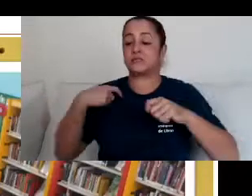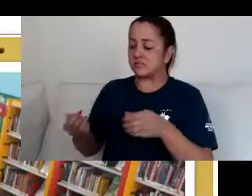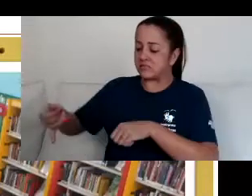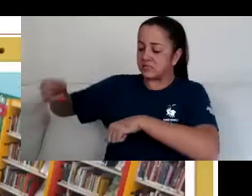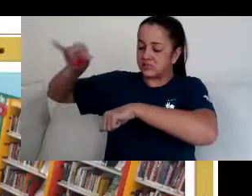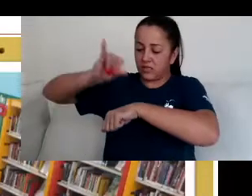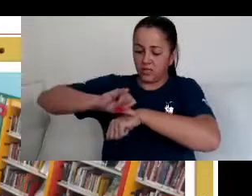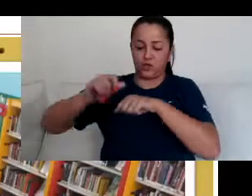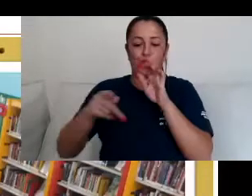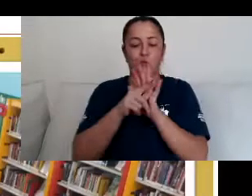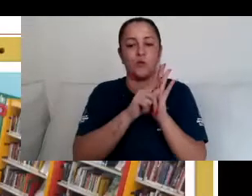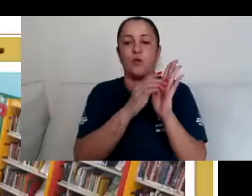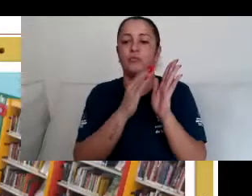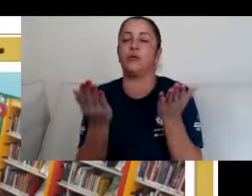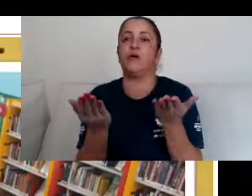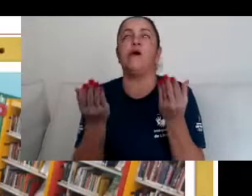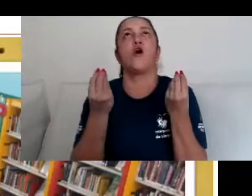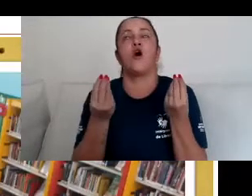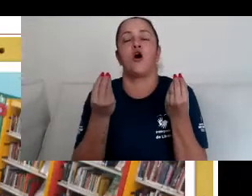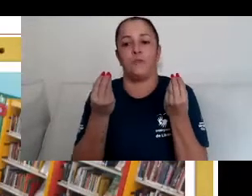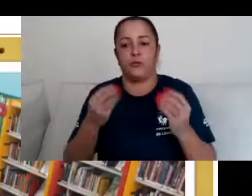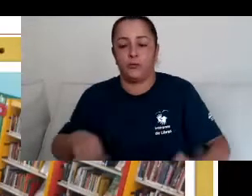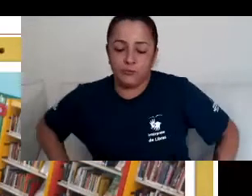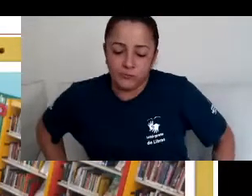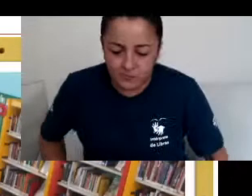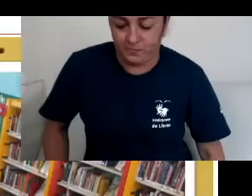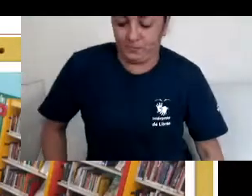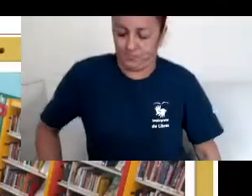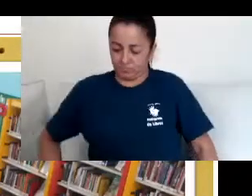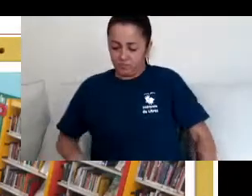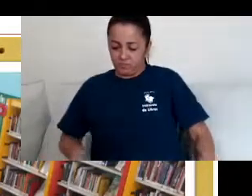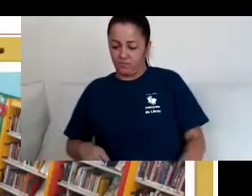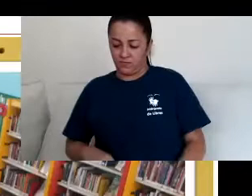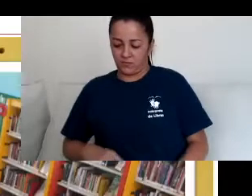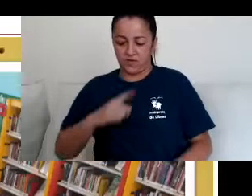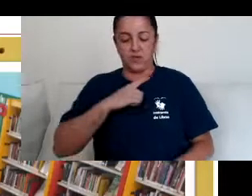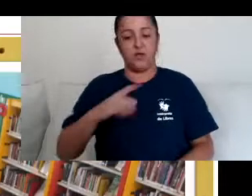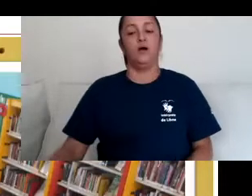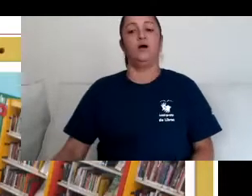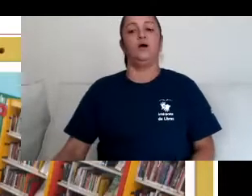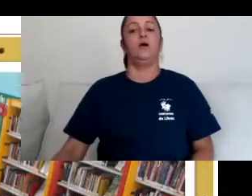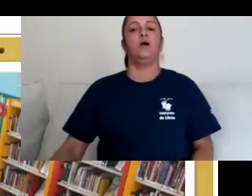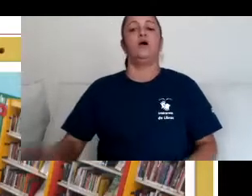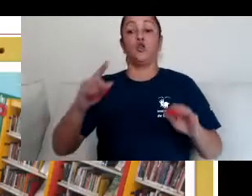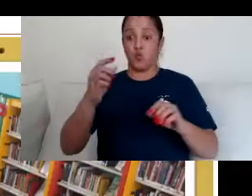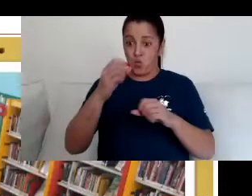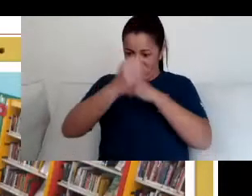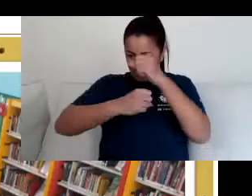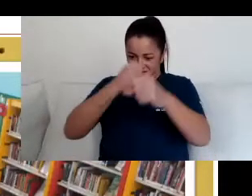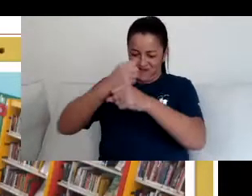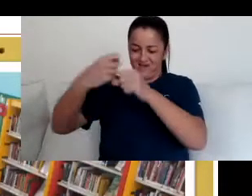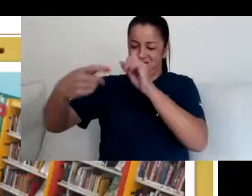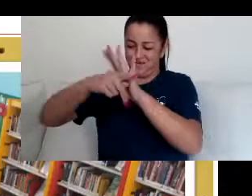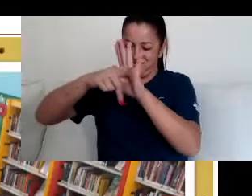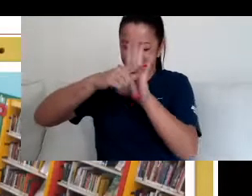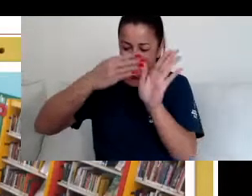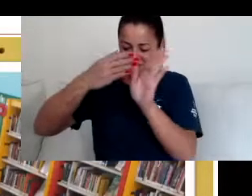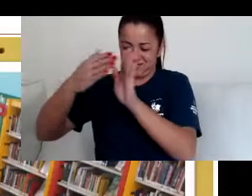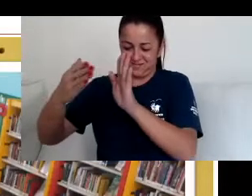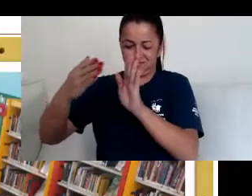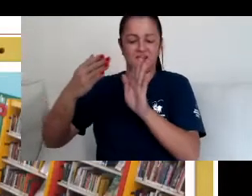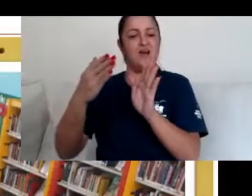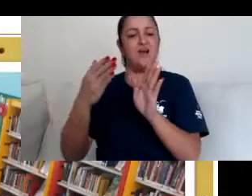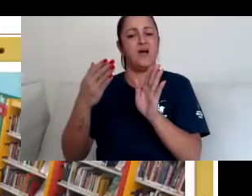vez que, no ano anterior, nós havíamos realizado atividades de mediação de leitura na região norte.